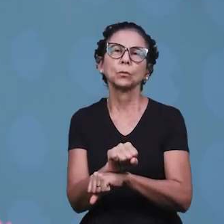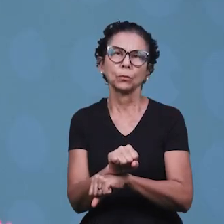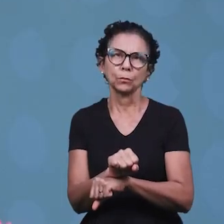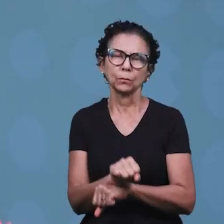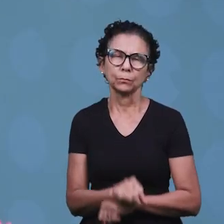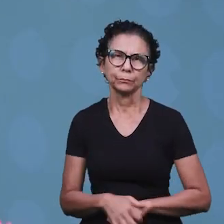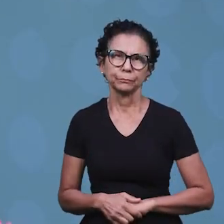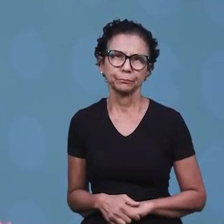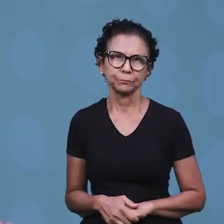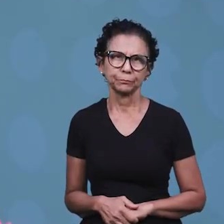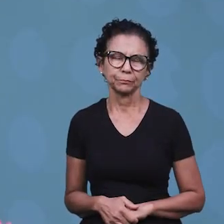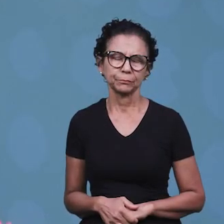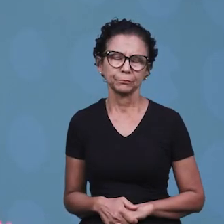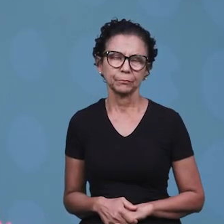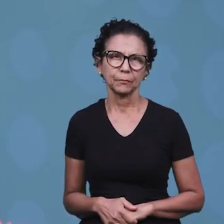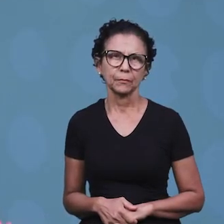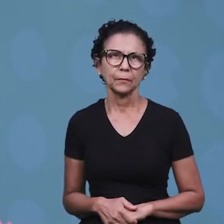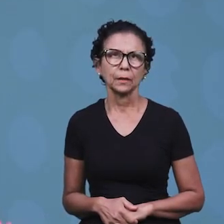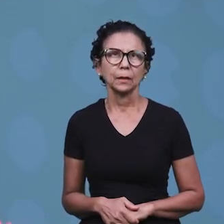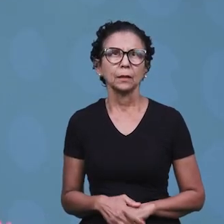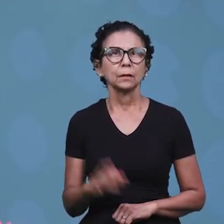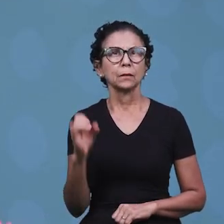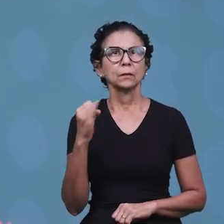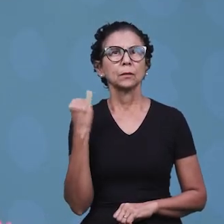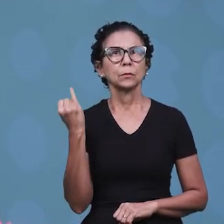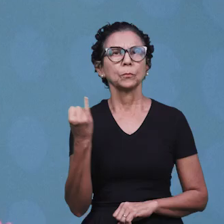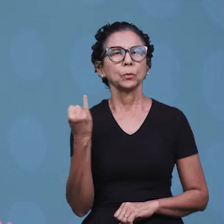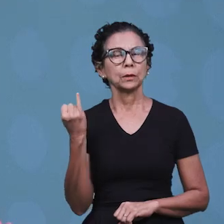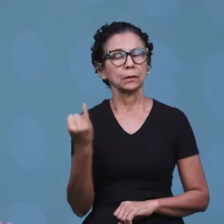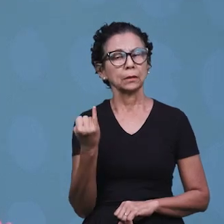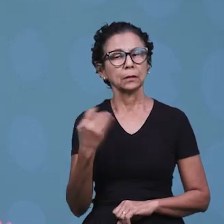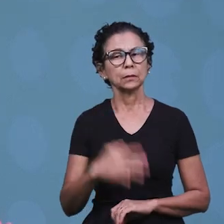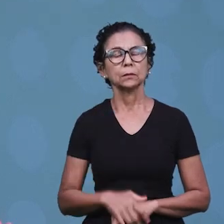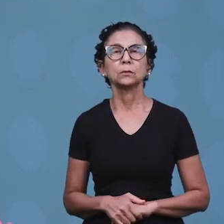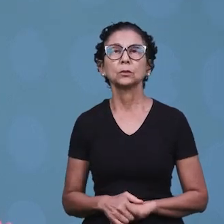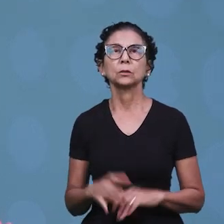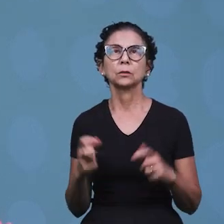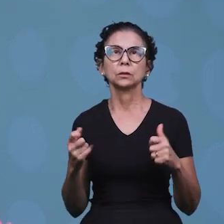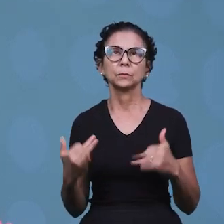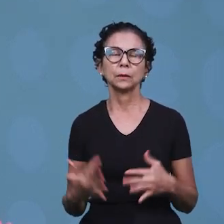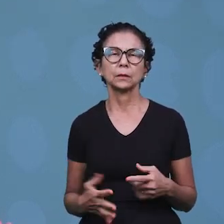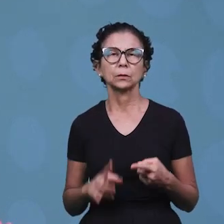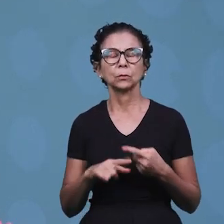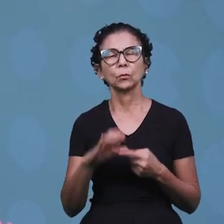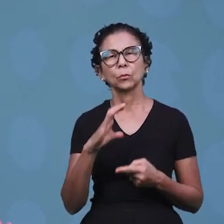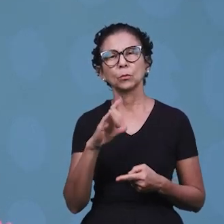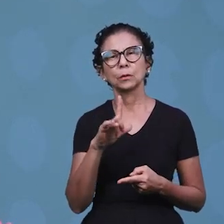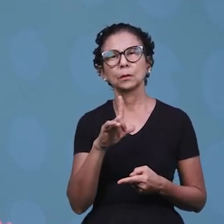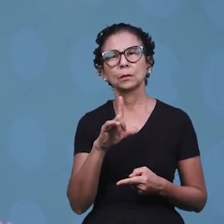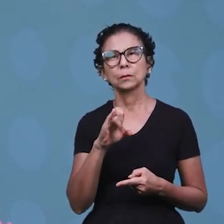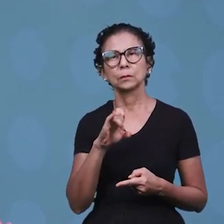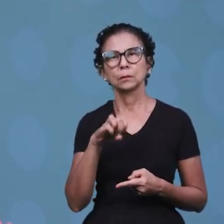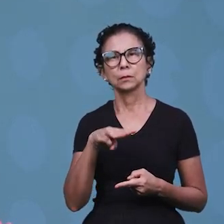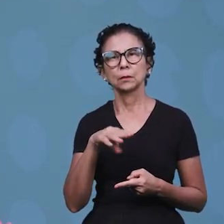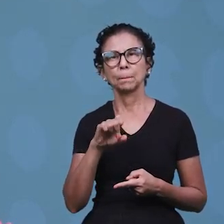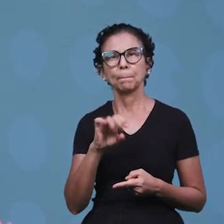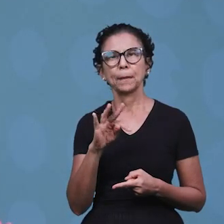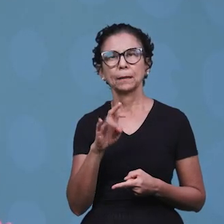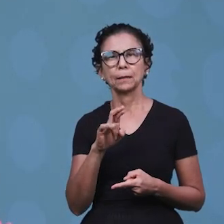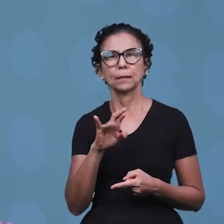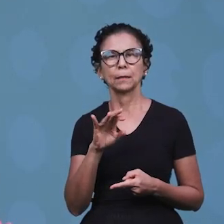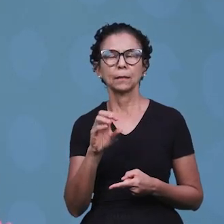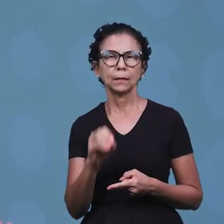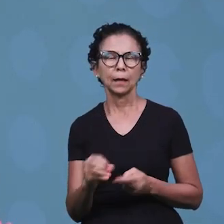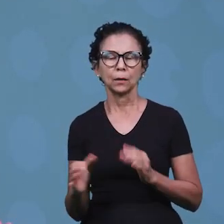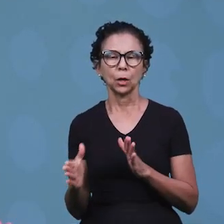isso. Para iniciarmos, é importante eu falar do climatério. O que é o climatério? O climatério é o período